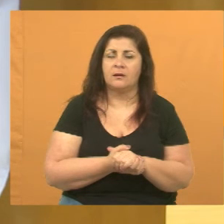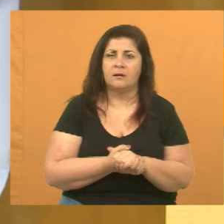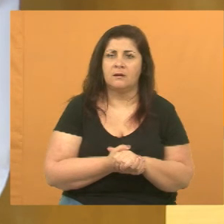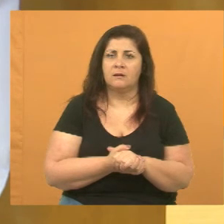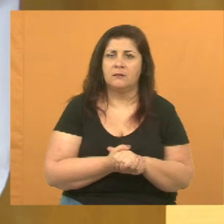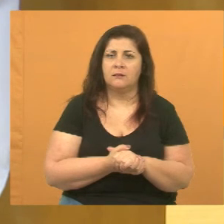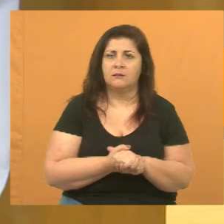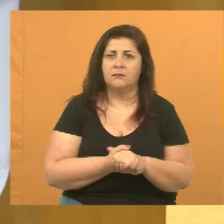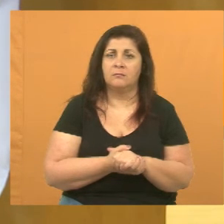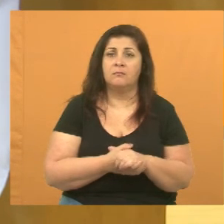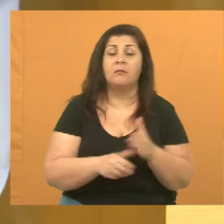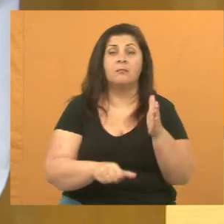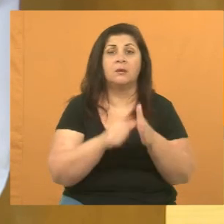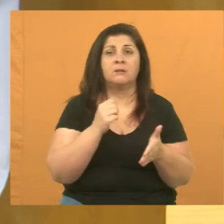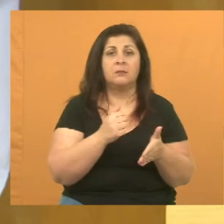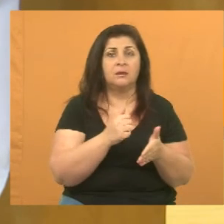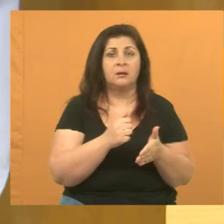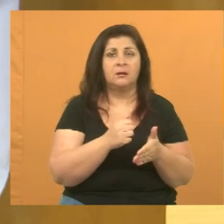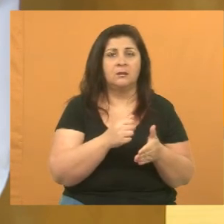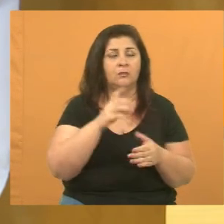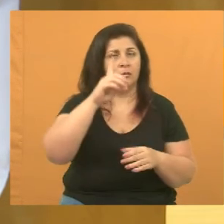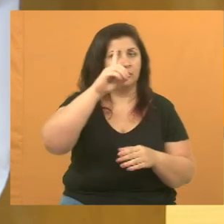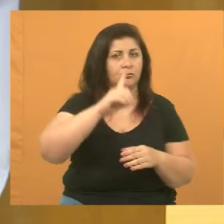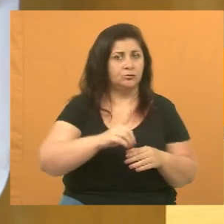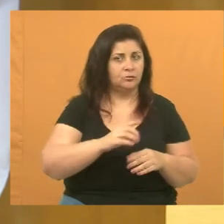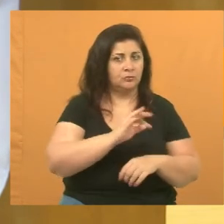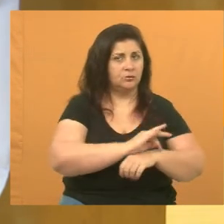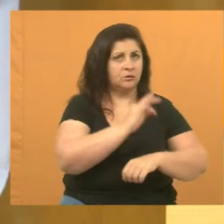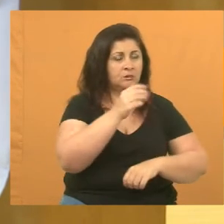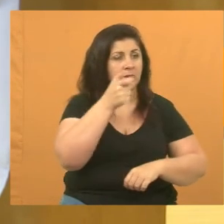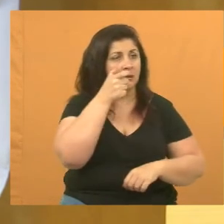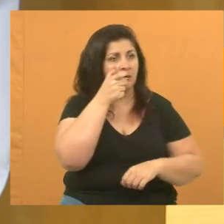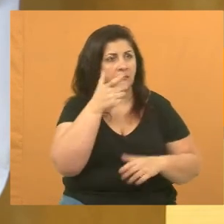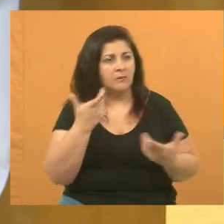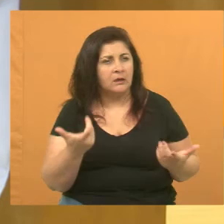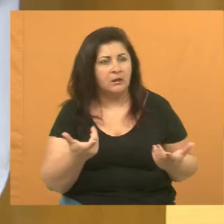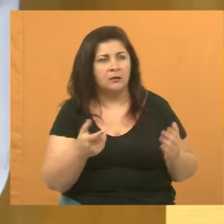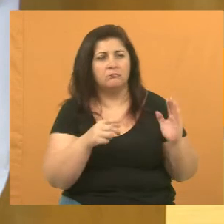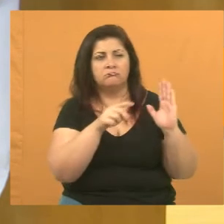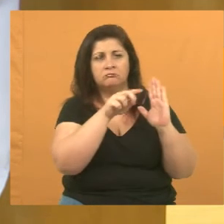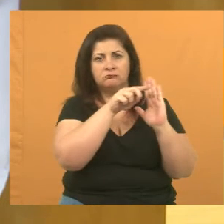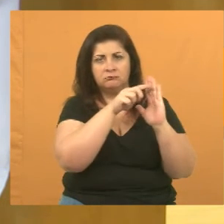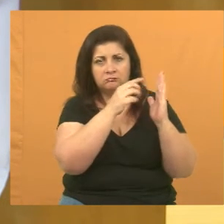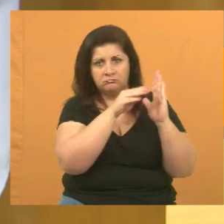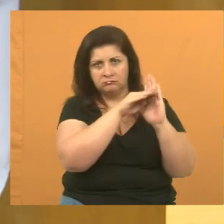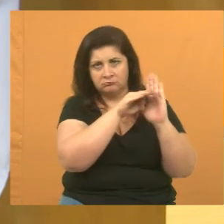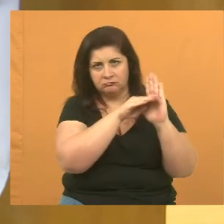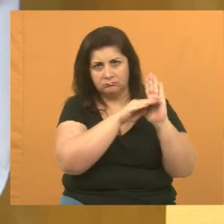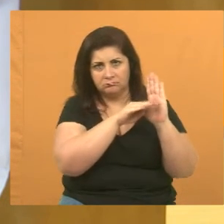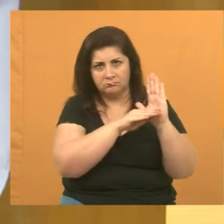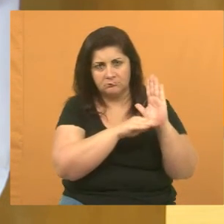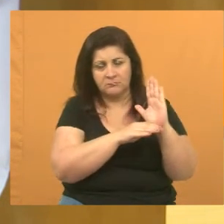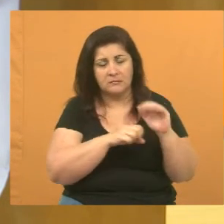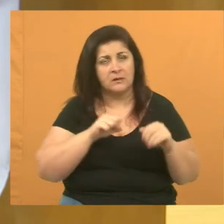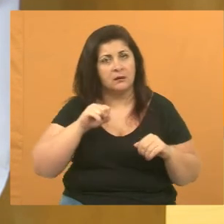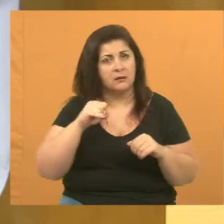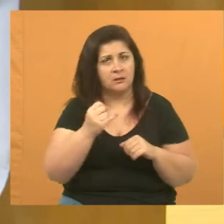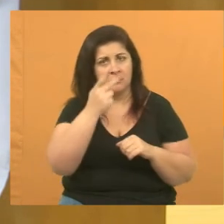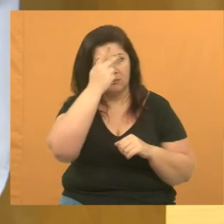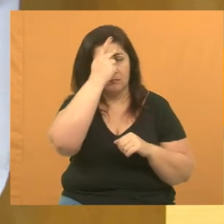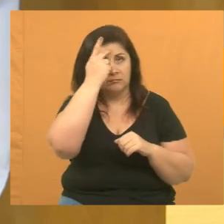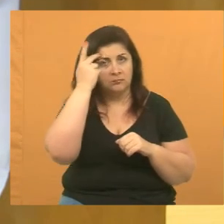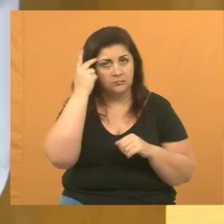pelo diretório técnico social, que olha os critérios, olha se a